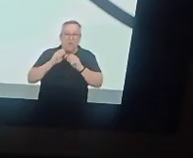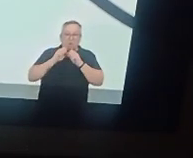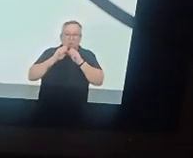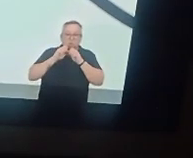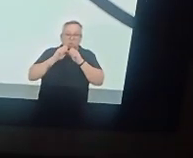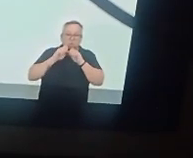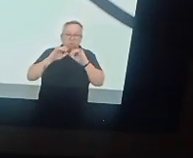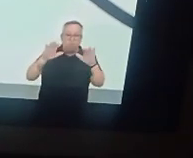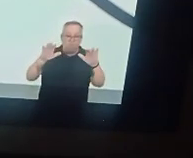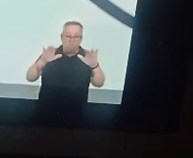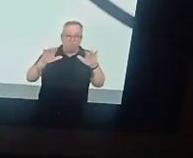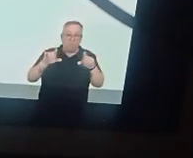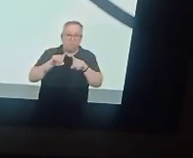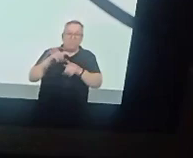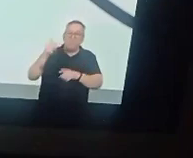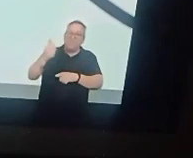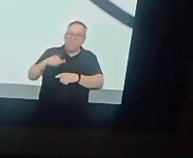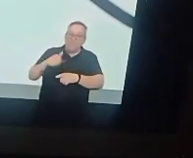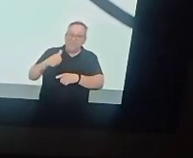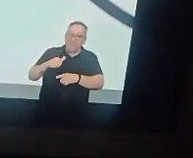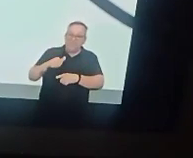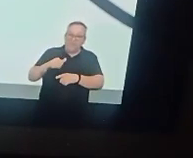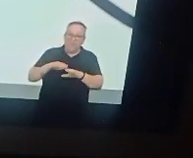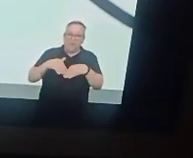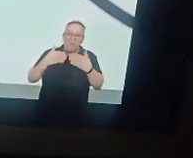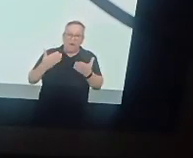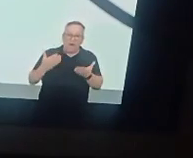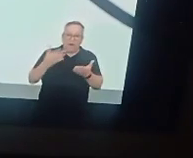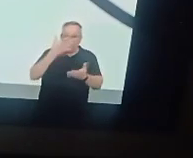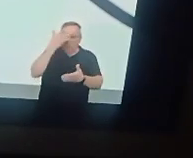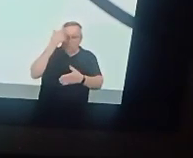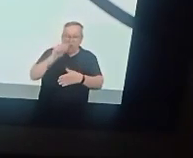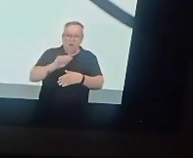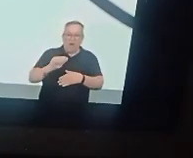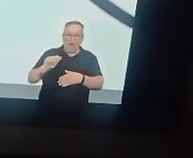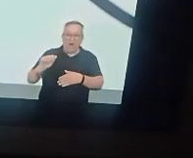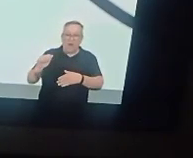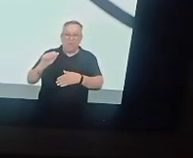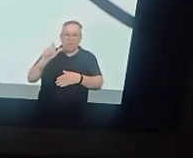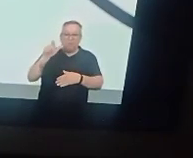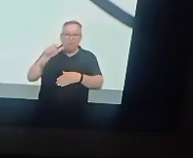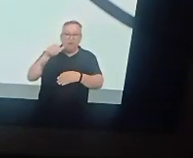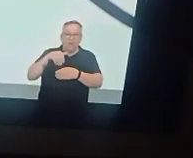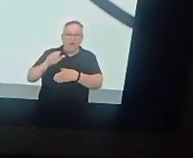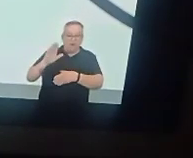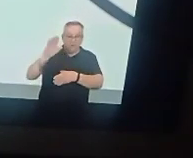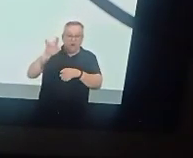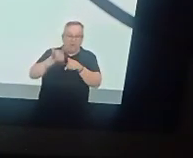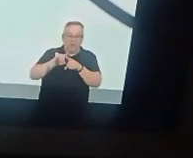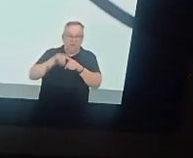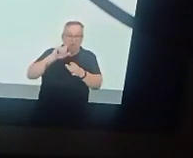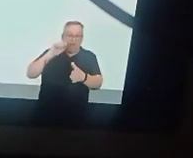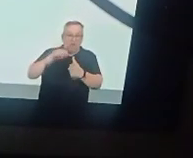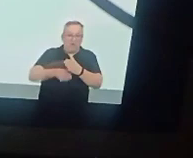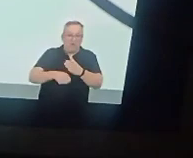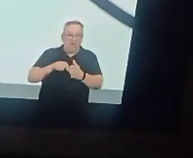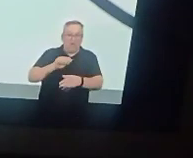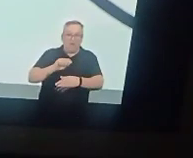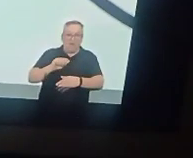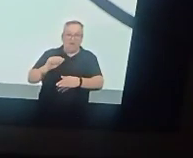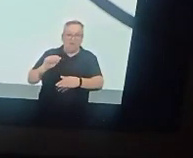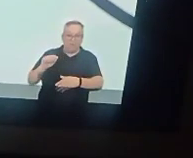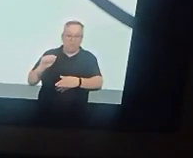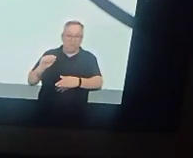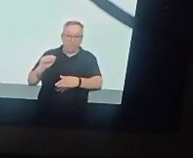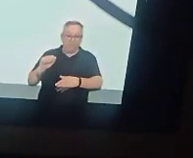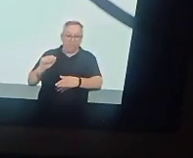dessa análise. Para aqueles candidatos, para aqueles inscritos que tiveram